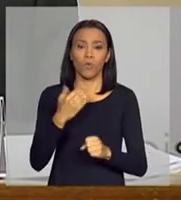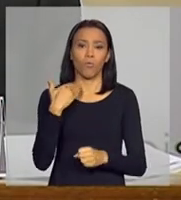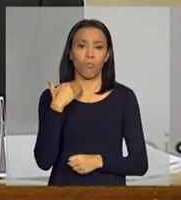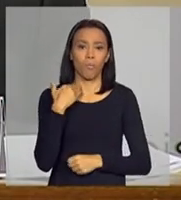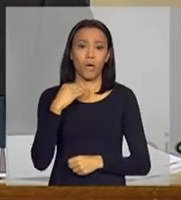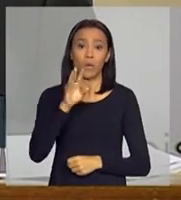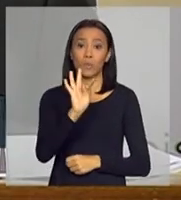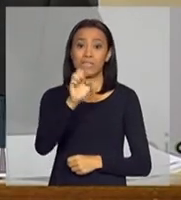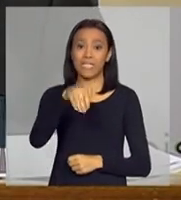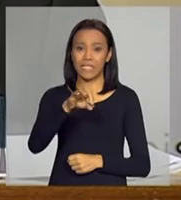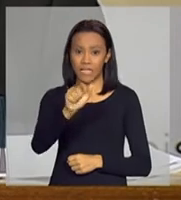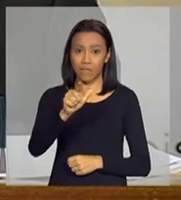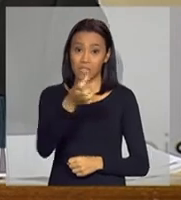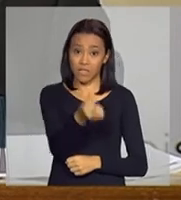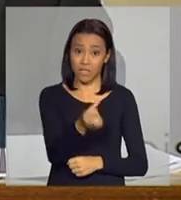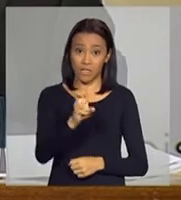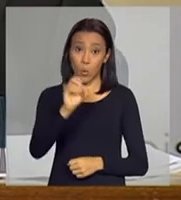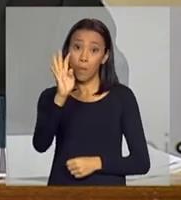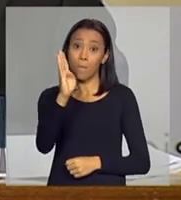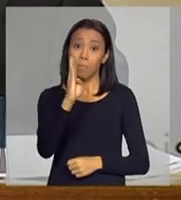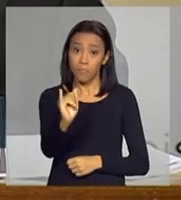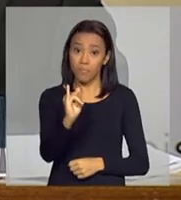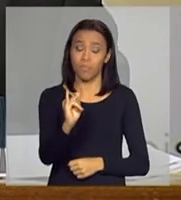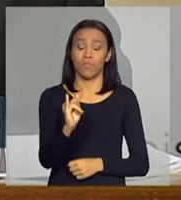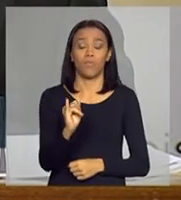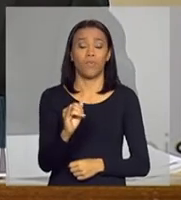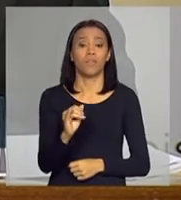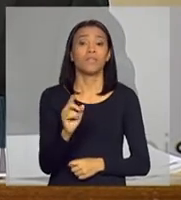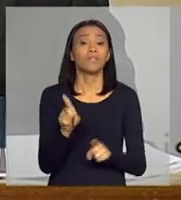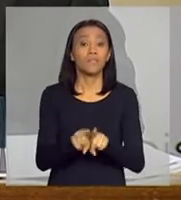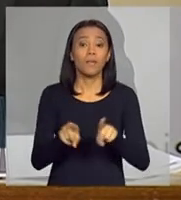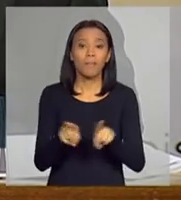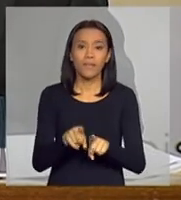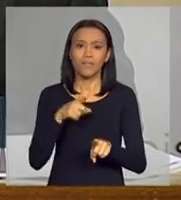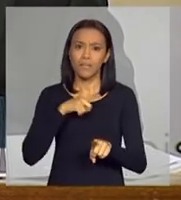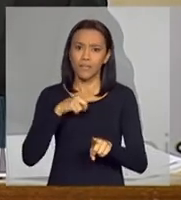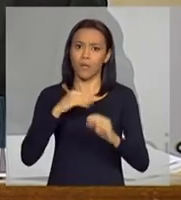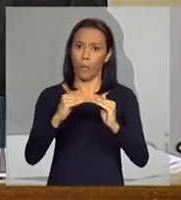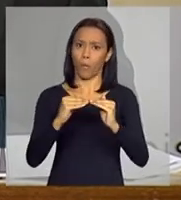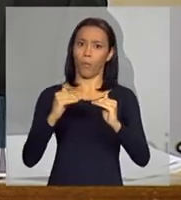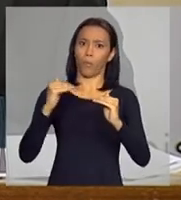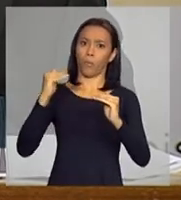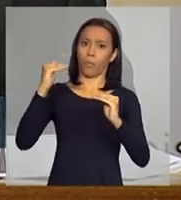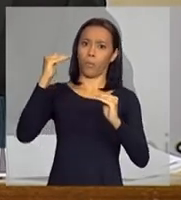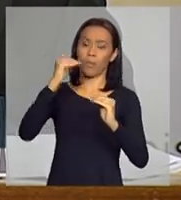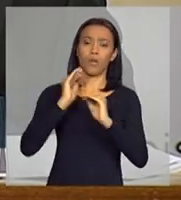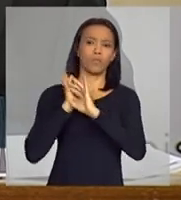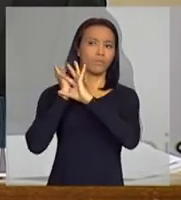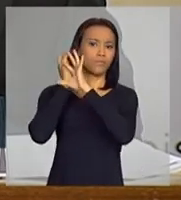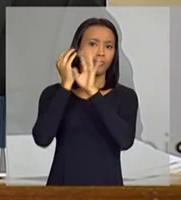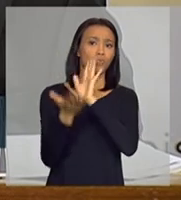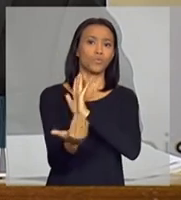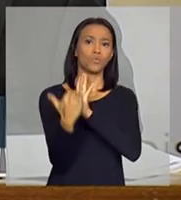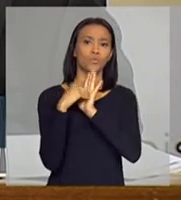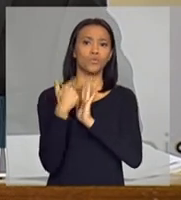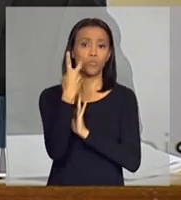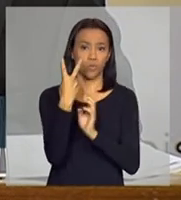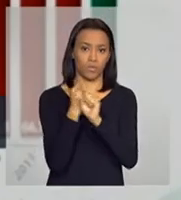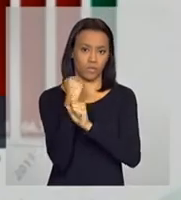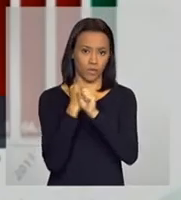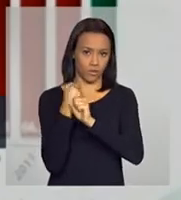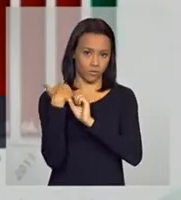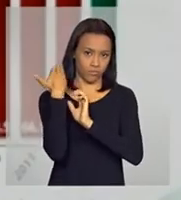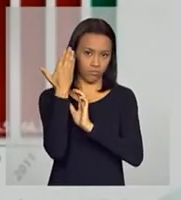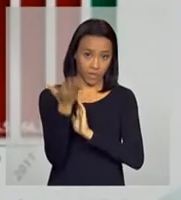65 milhões mantendo portanto um patamar elevado dos últimos três dos últimos dois anos